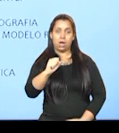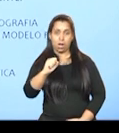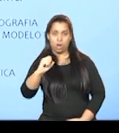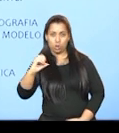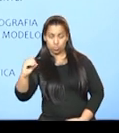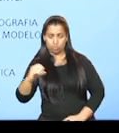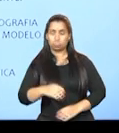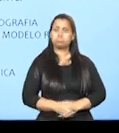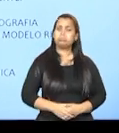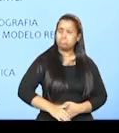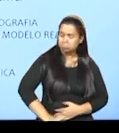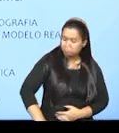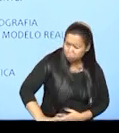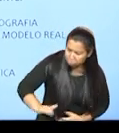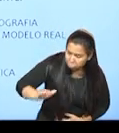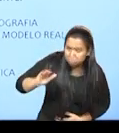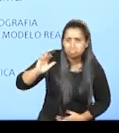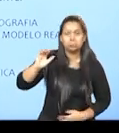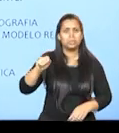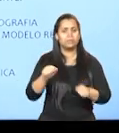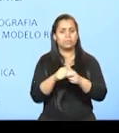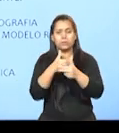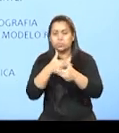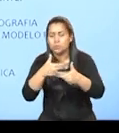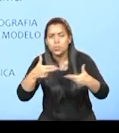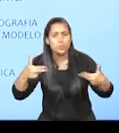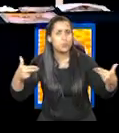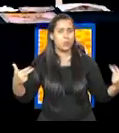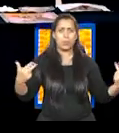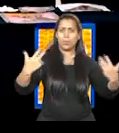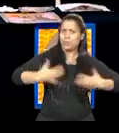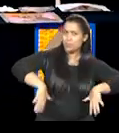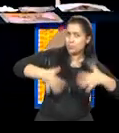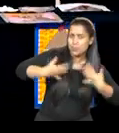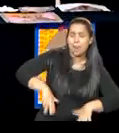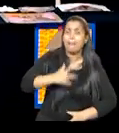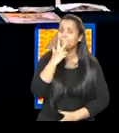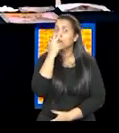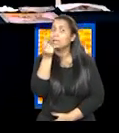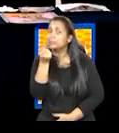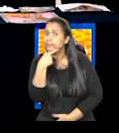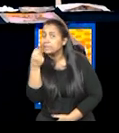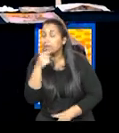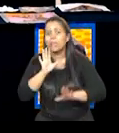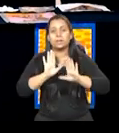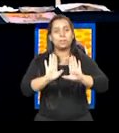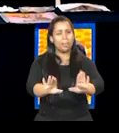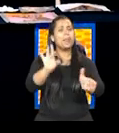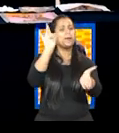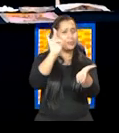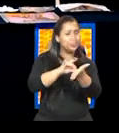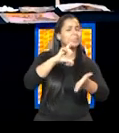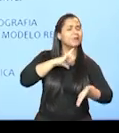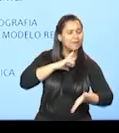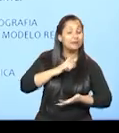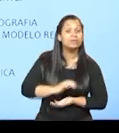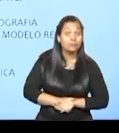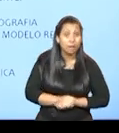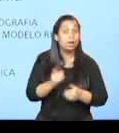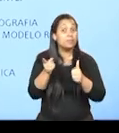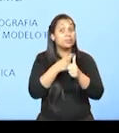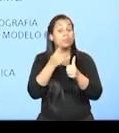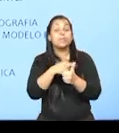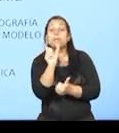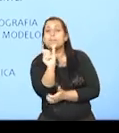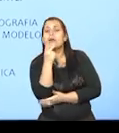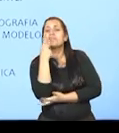Picasso, desde pequeno, fazia troça com traços. Parece piada, mas dizem que é pura verdade. A primeira